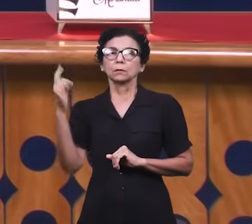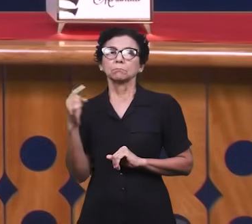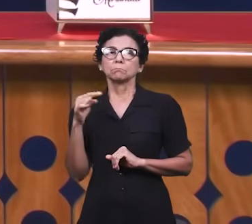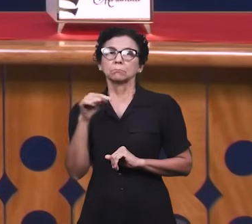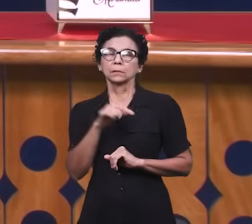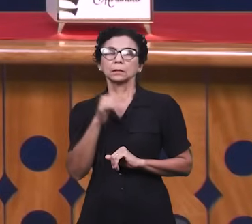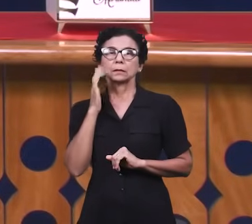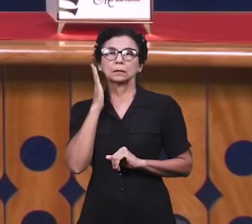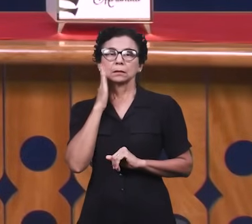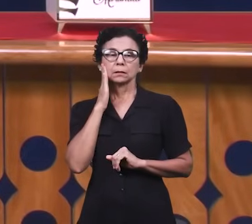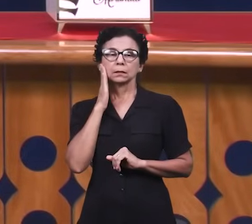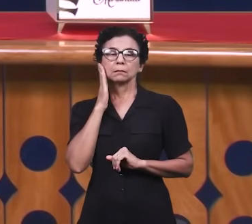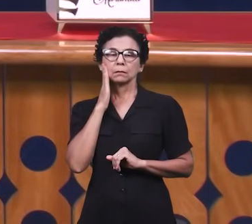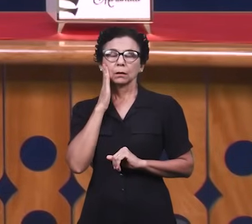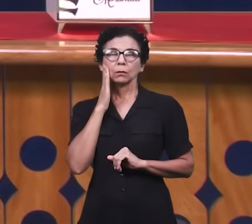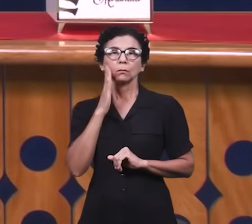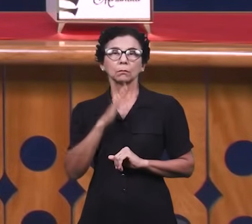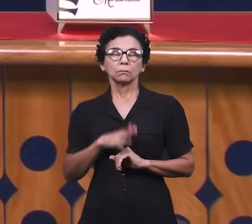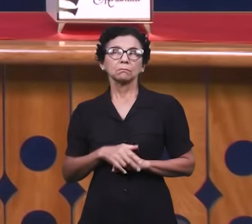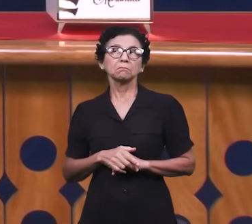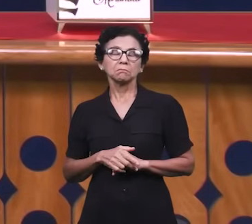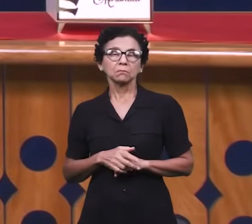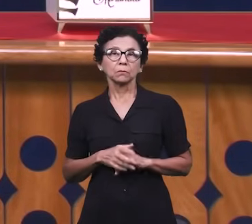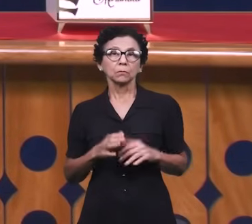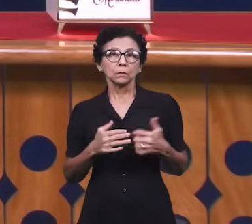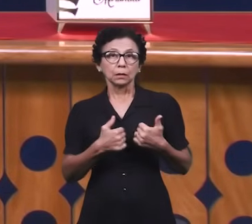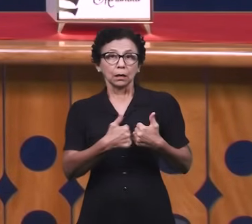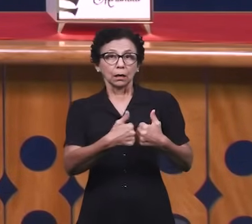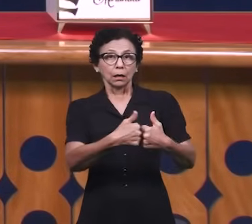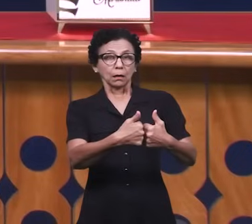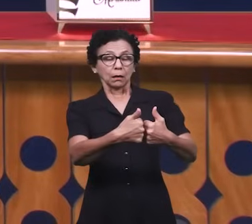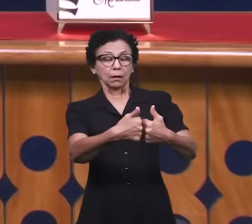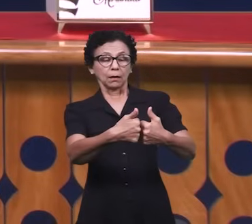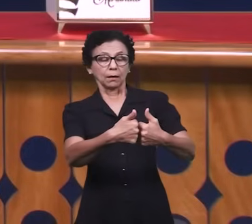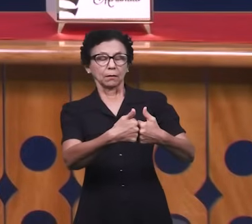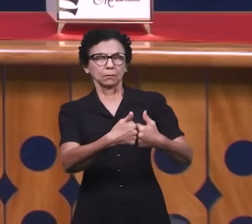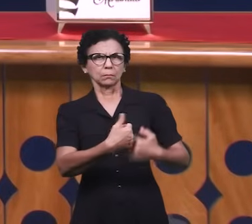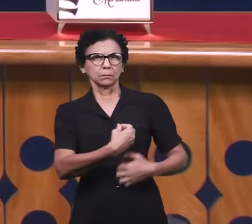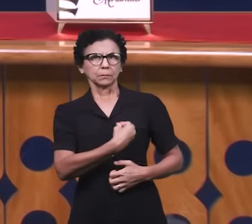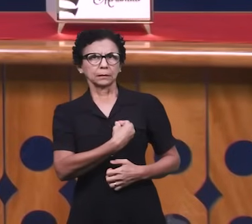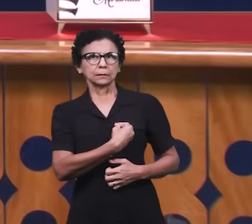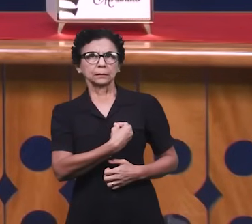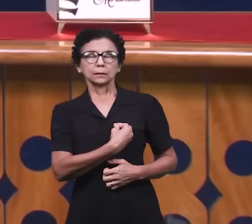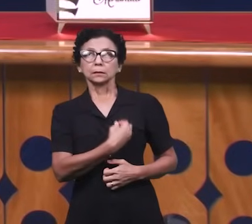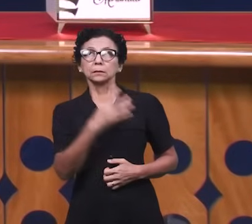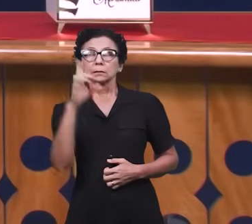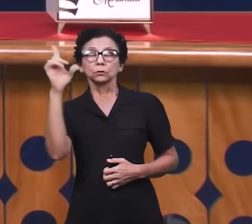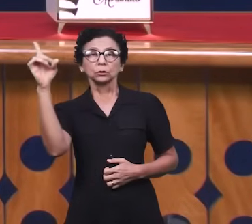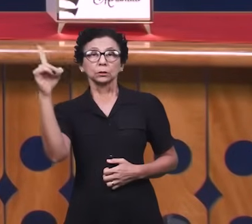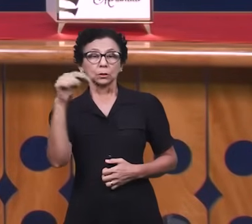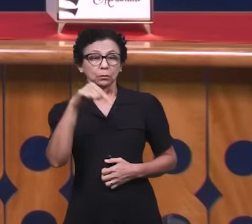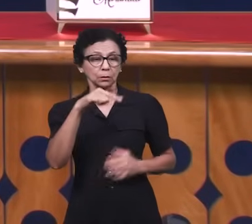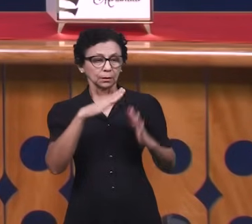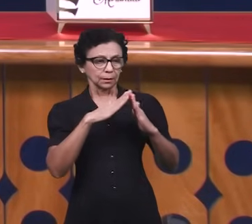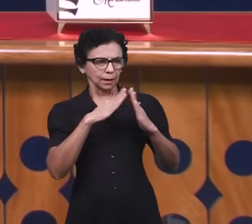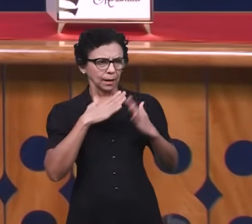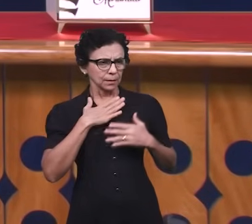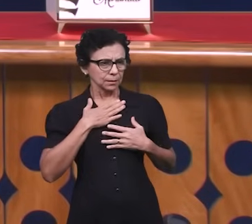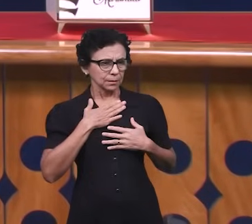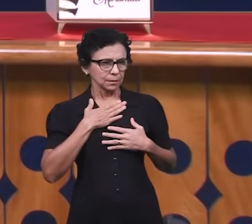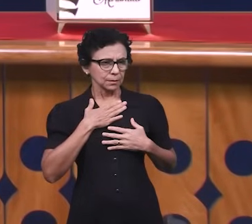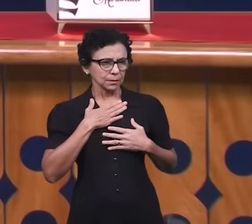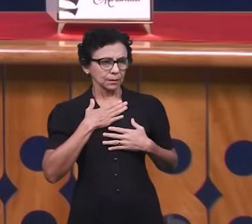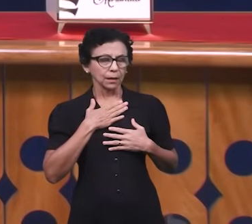perfeitamente que era a presença de Deus que estava entrando na sua casa. E ele abriu